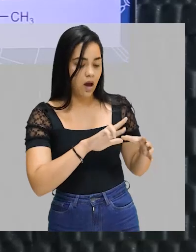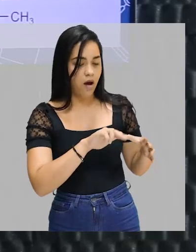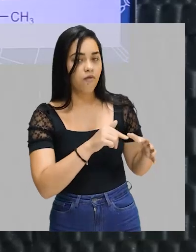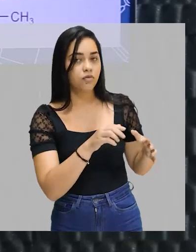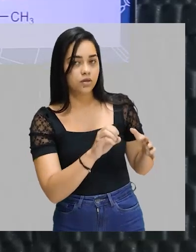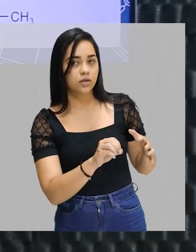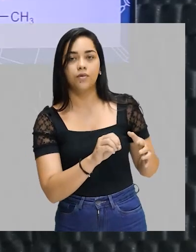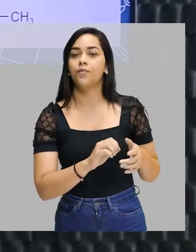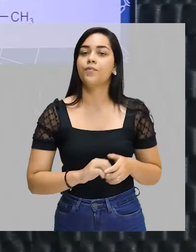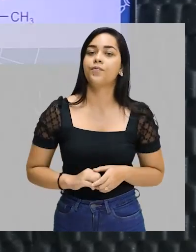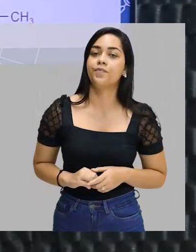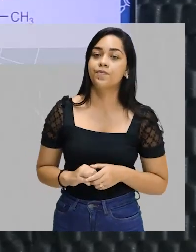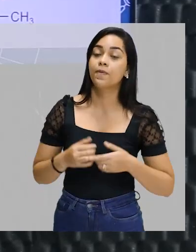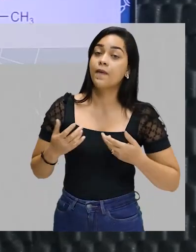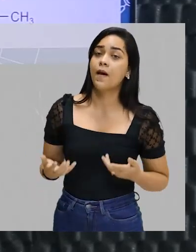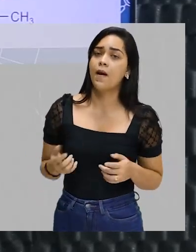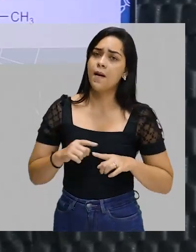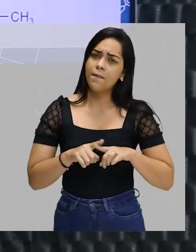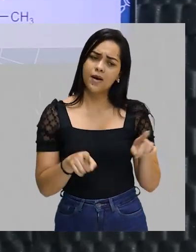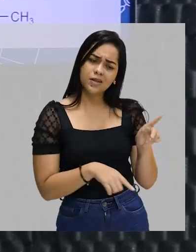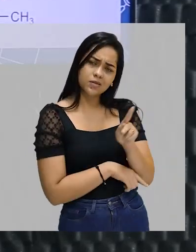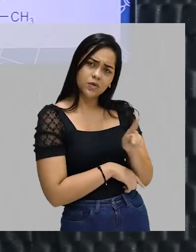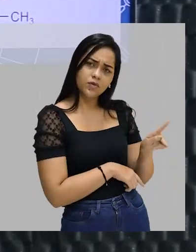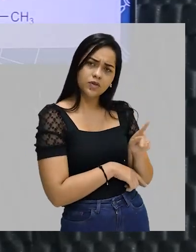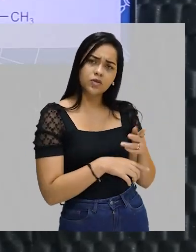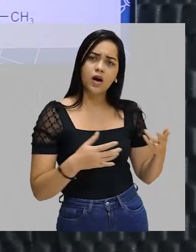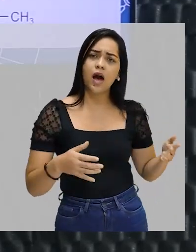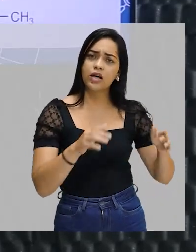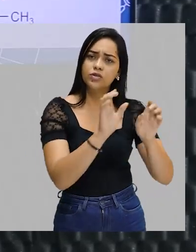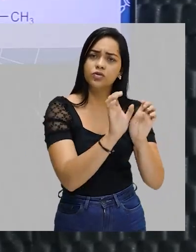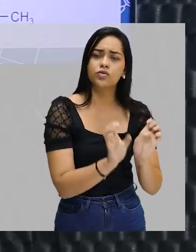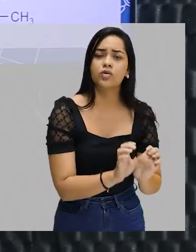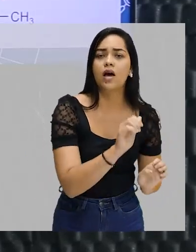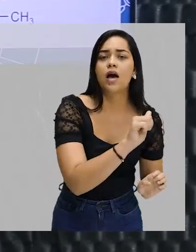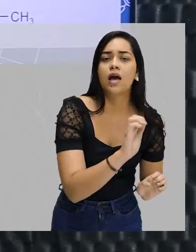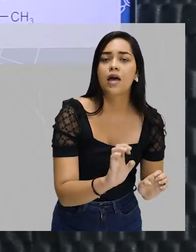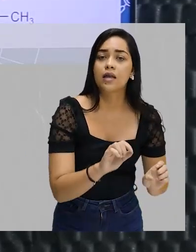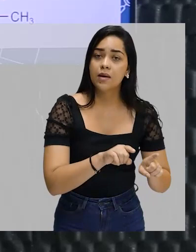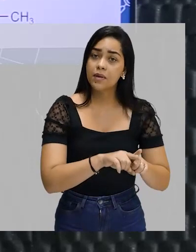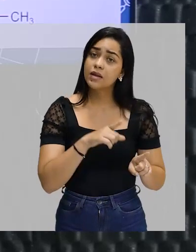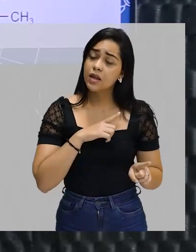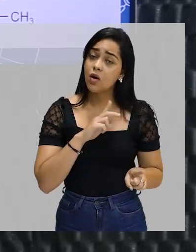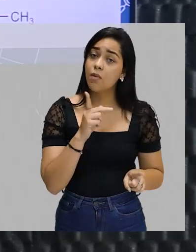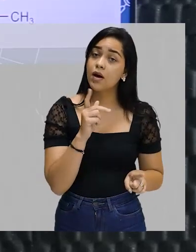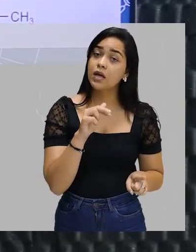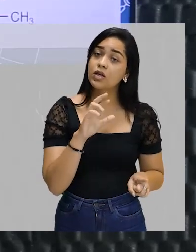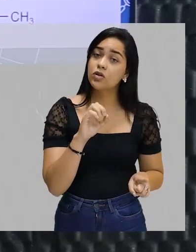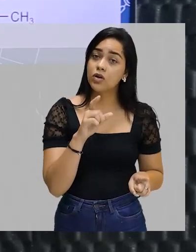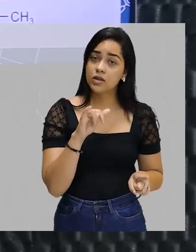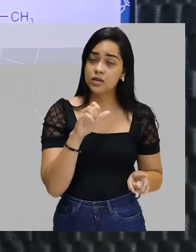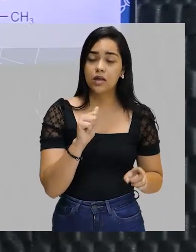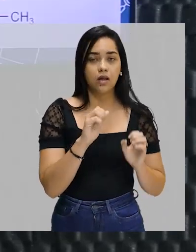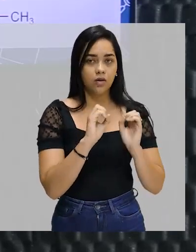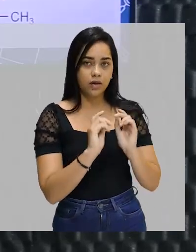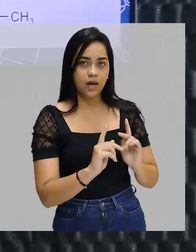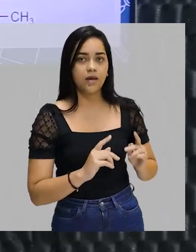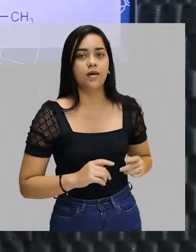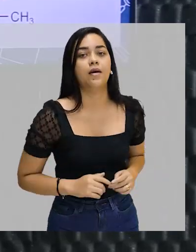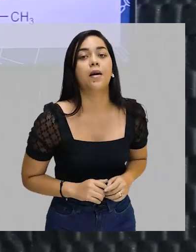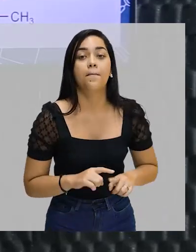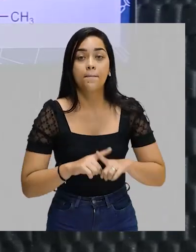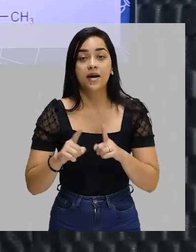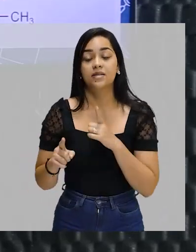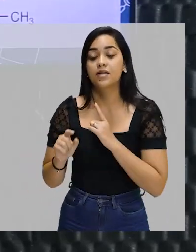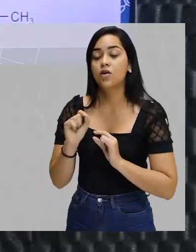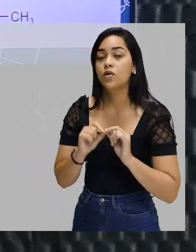função. Mas, professor Alex, a estrutura E também tem uma hidroxila, beleza, mas tem